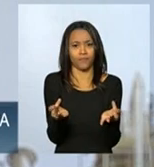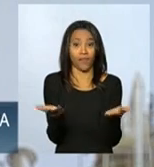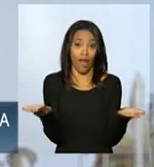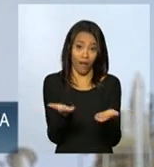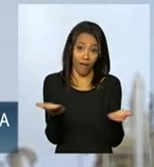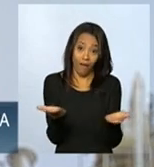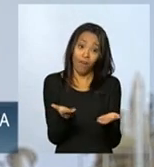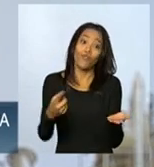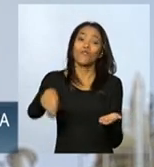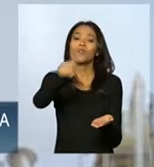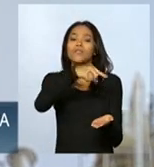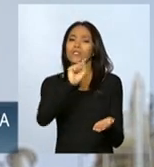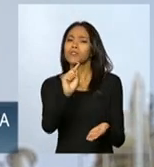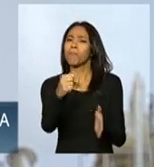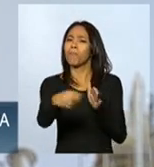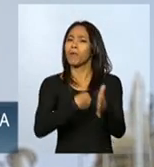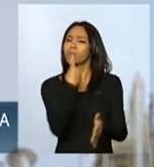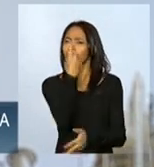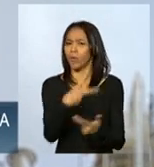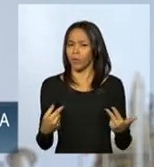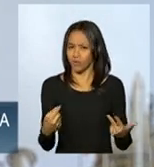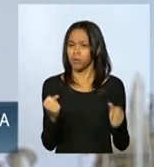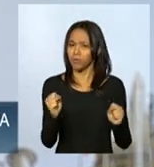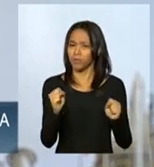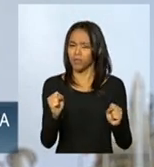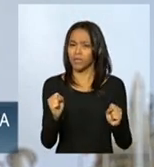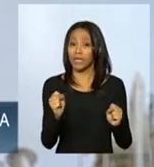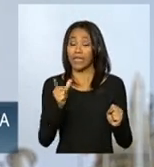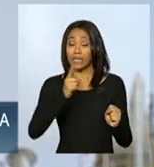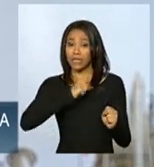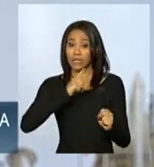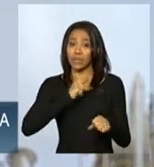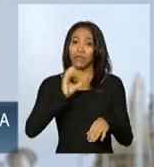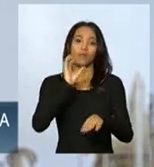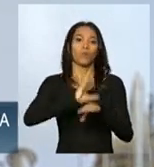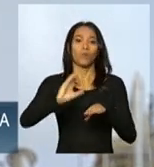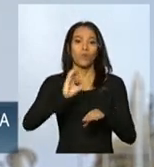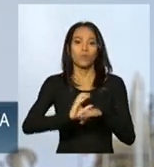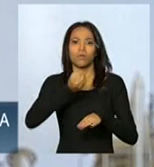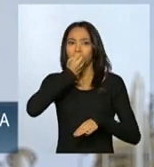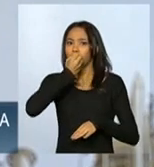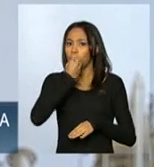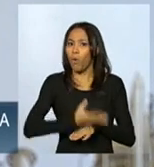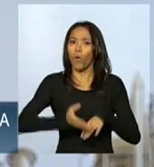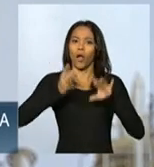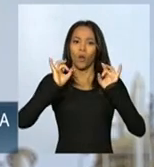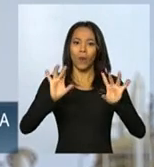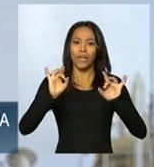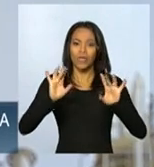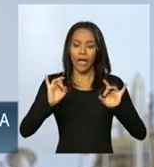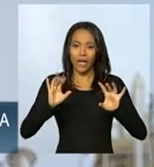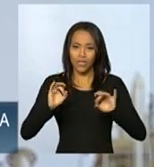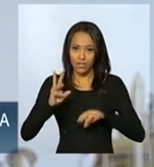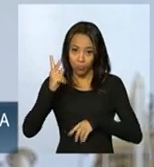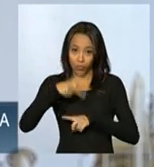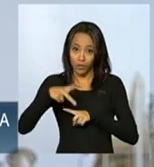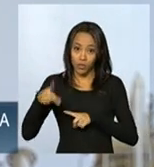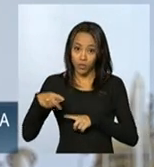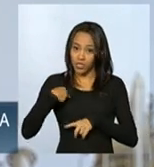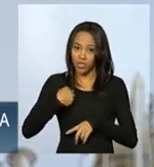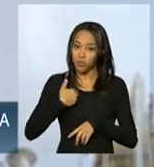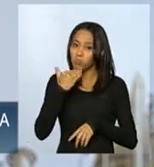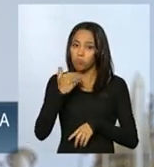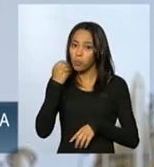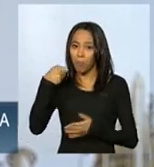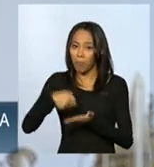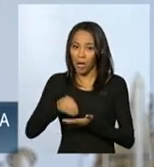vocês podiam me perguntar uma coisa. Tem curso de boa qualidade, sem professor bem pago? Eu